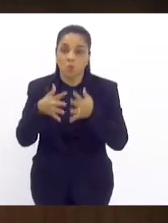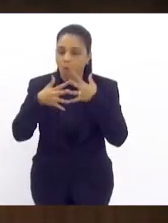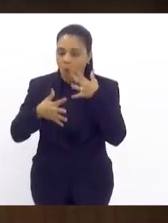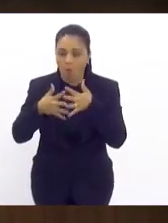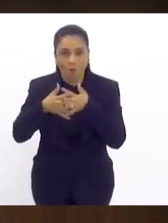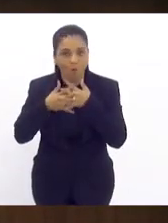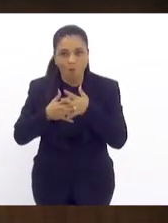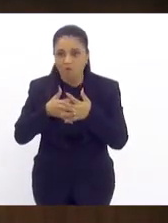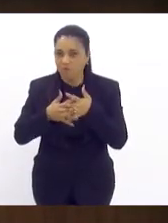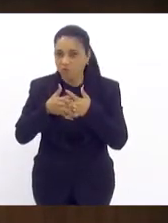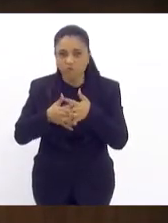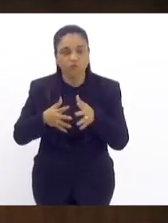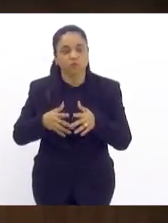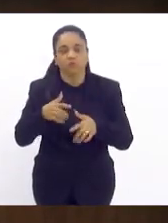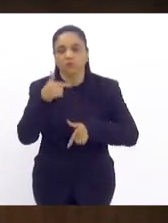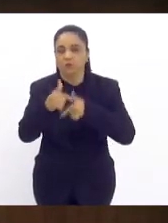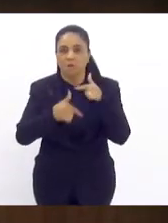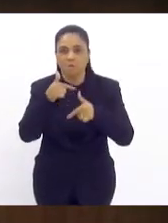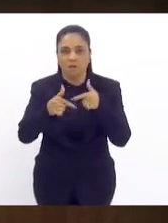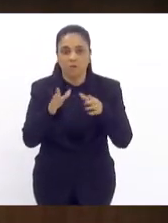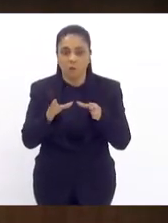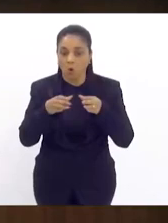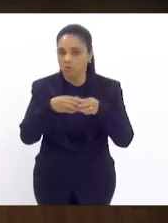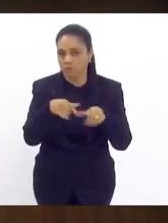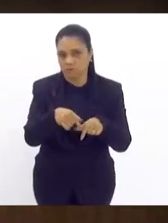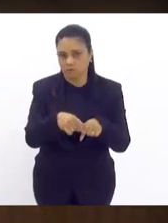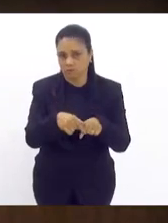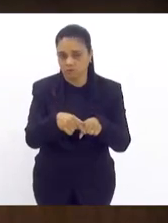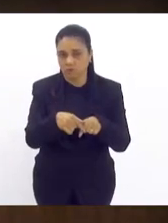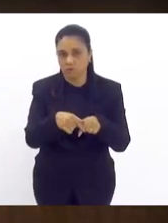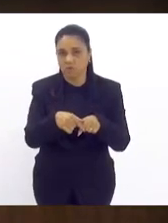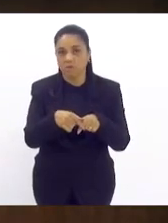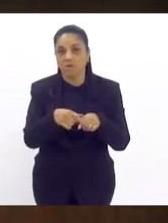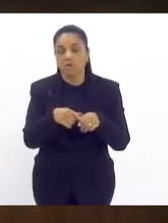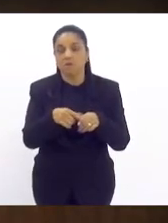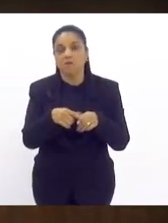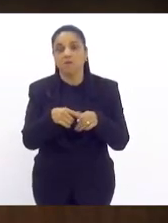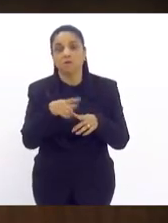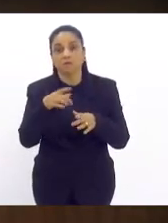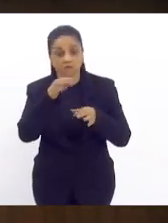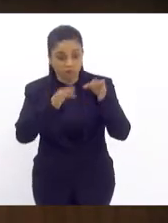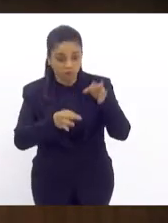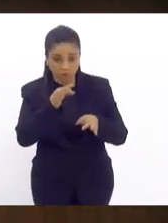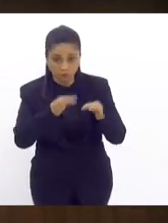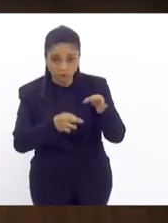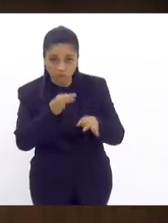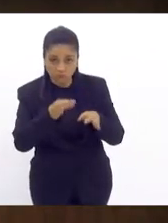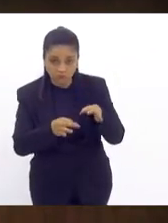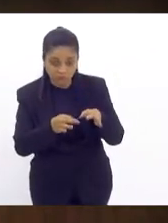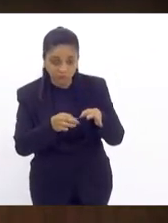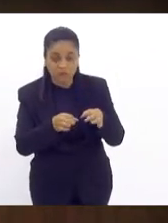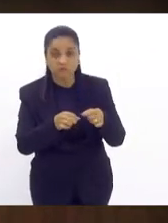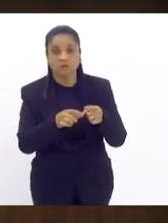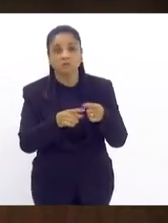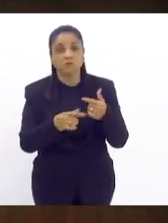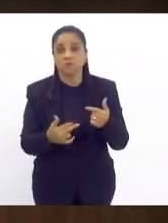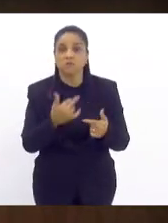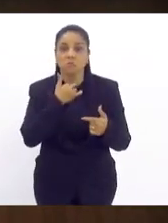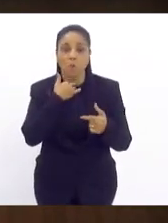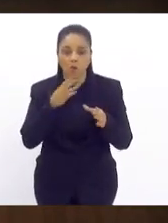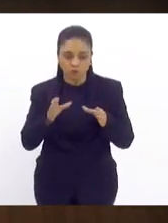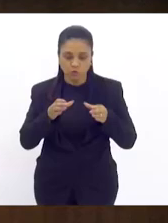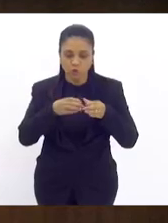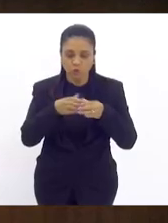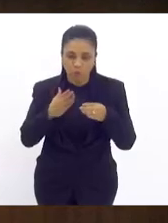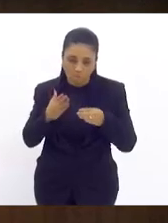confundem com trabalho das comissões nenhuma frente parlamentar a favor da Justiça vai poder usurpage prerrogativas da frente da comissão